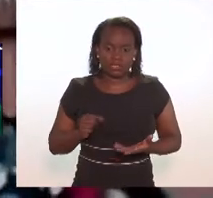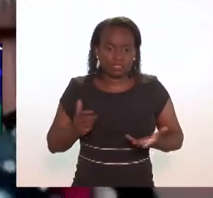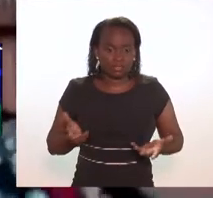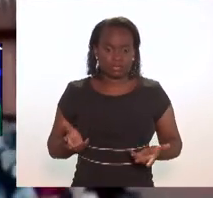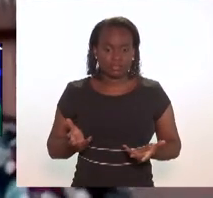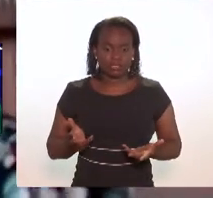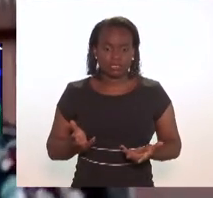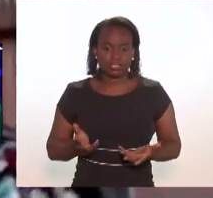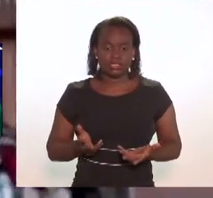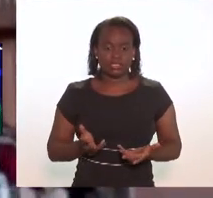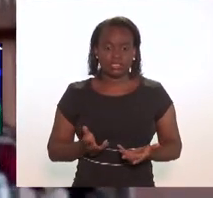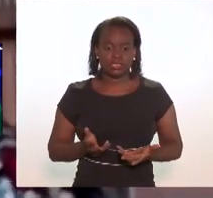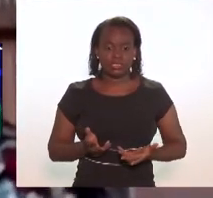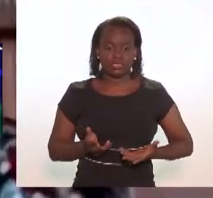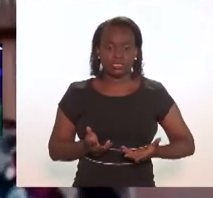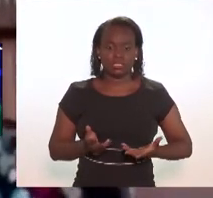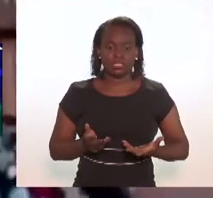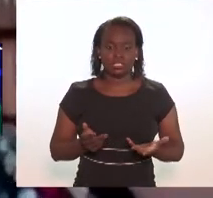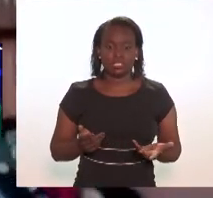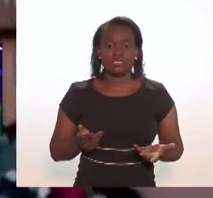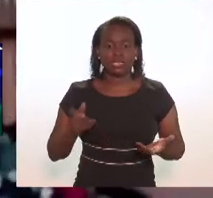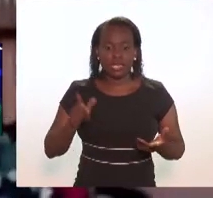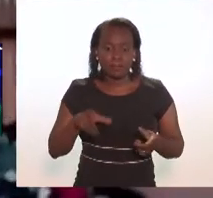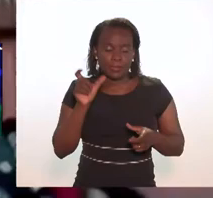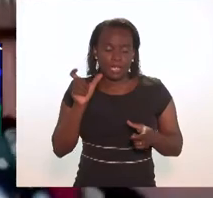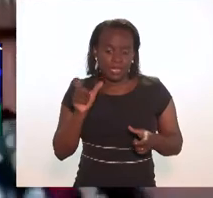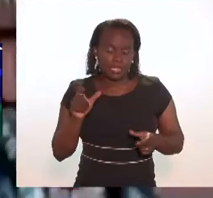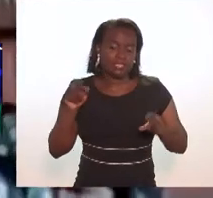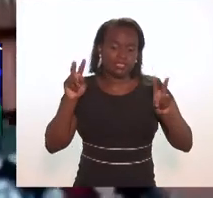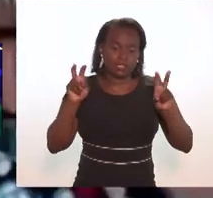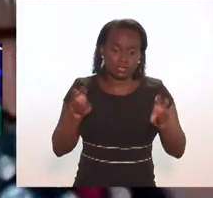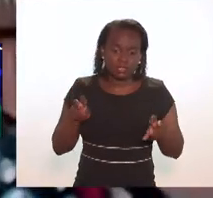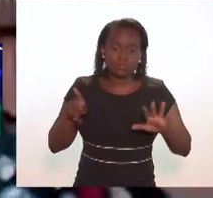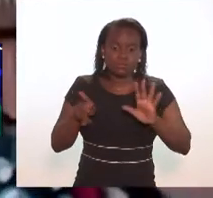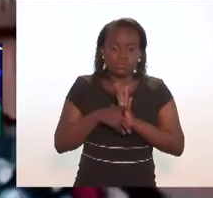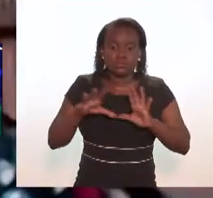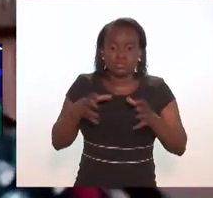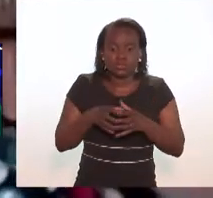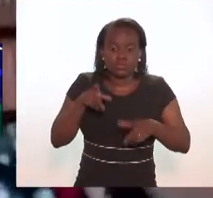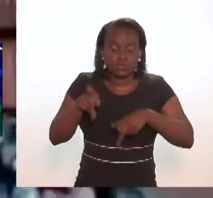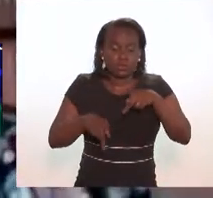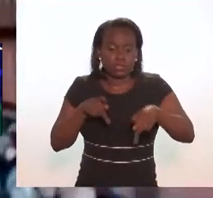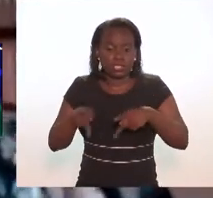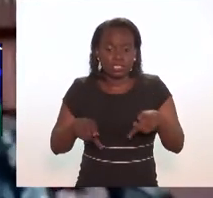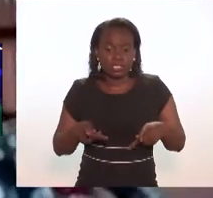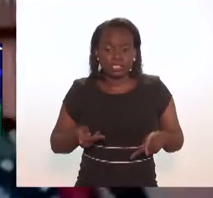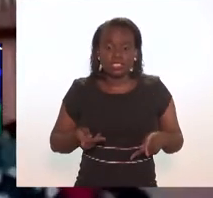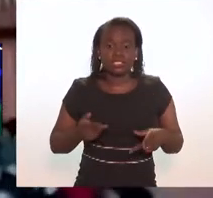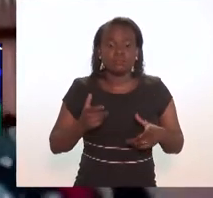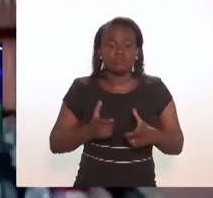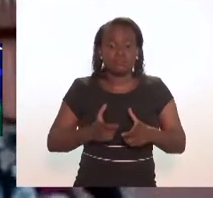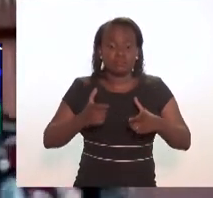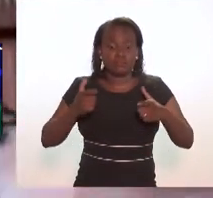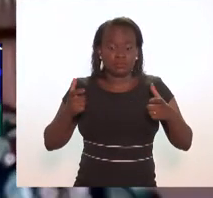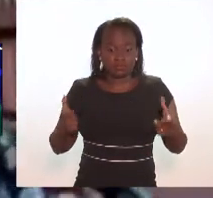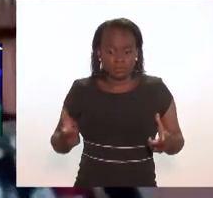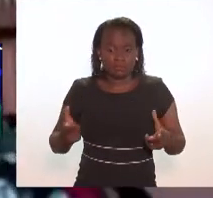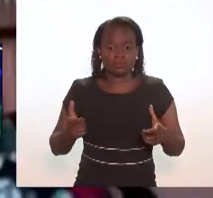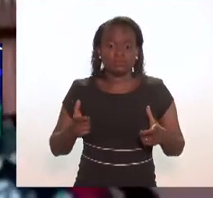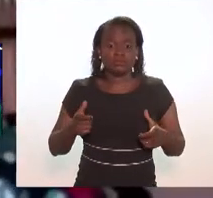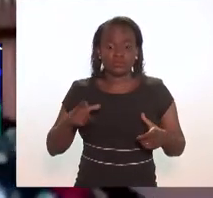Veja, é a expressão de um grupo populacional e de cada vez